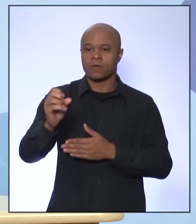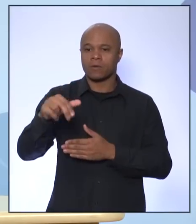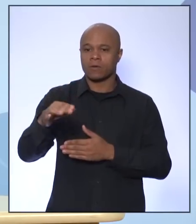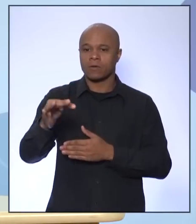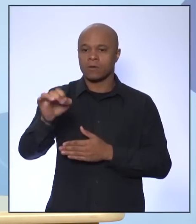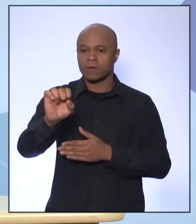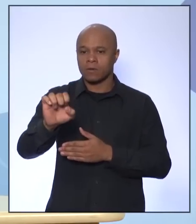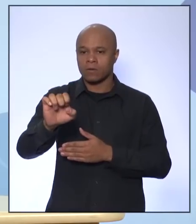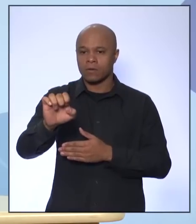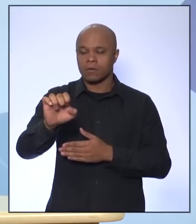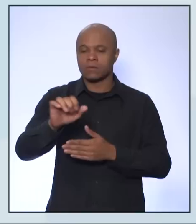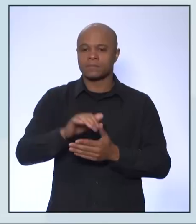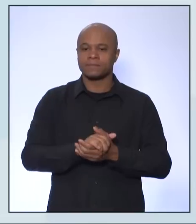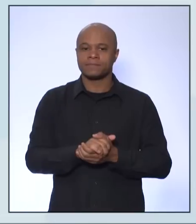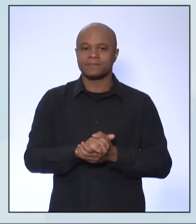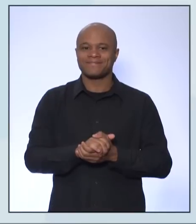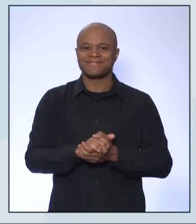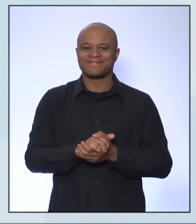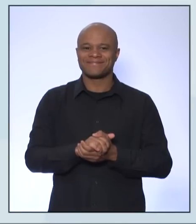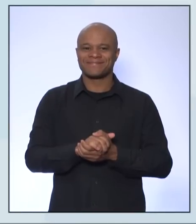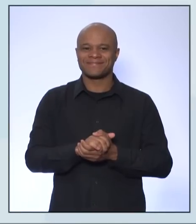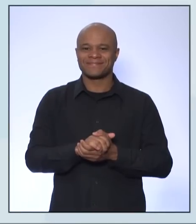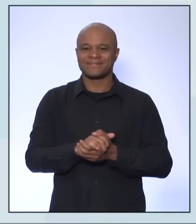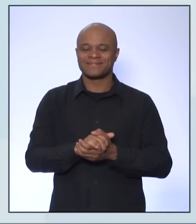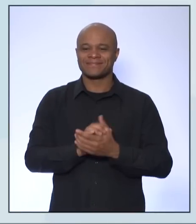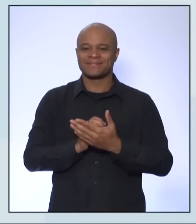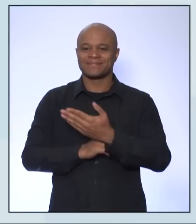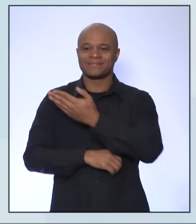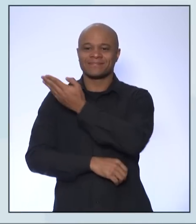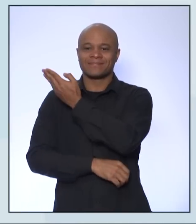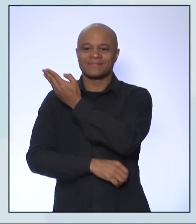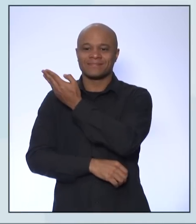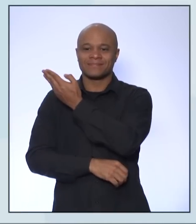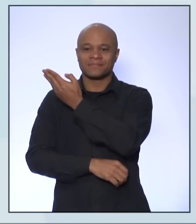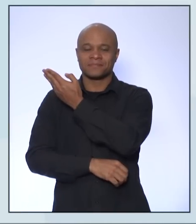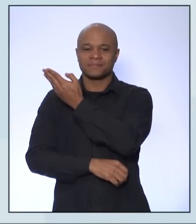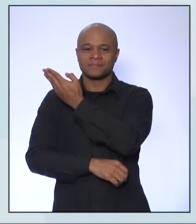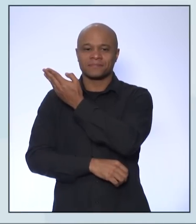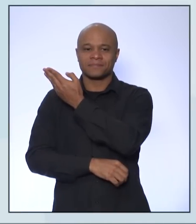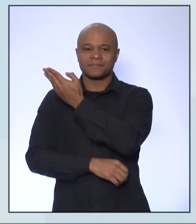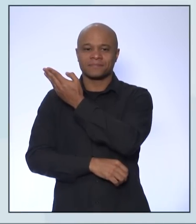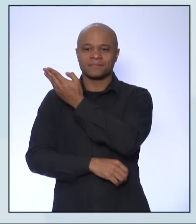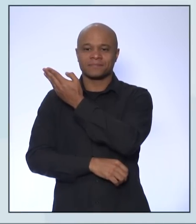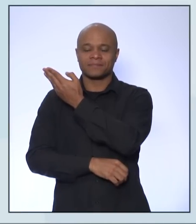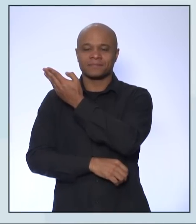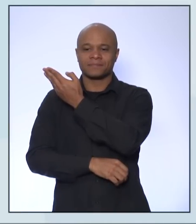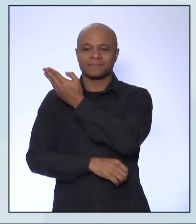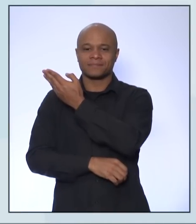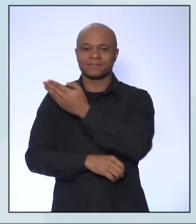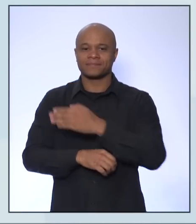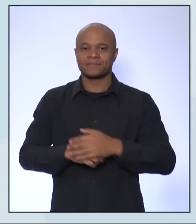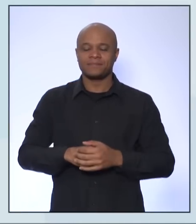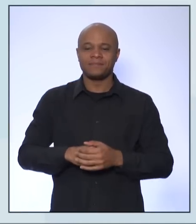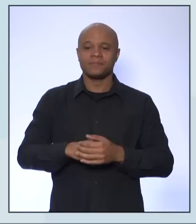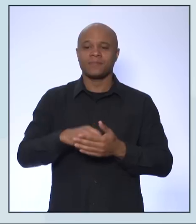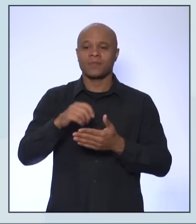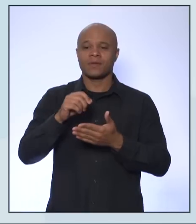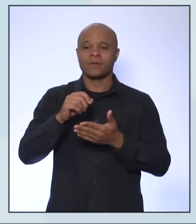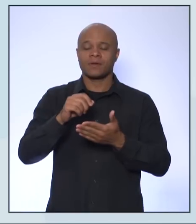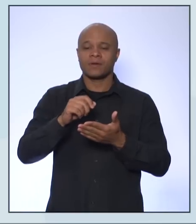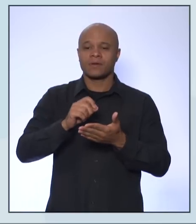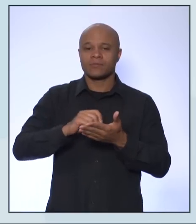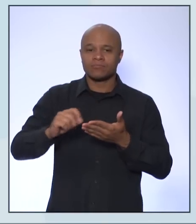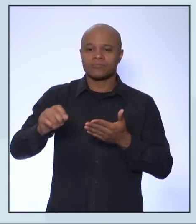pergunta dele. Perfeito. Vamos lá? Fontes escritas. Vou dar os exemplos: cartas,